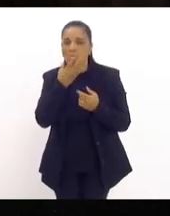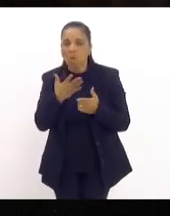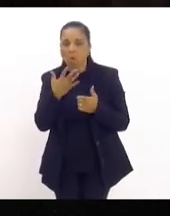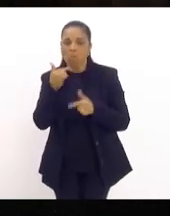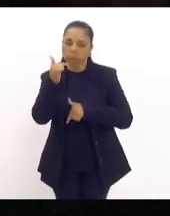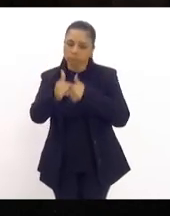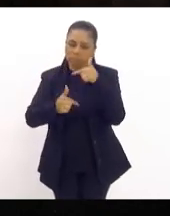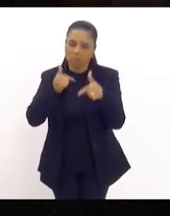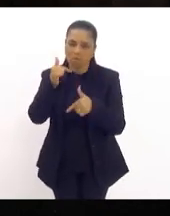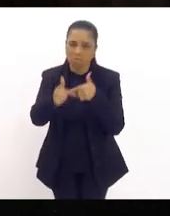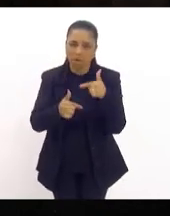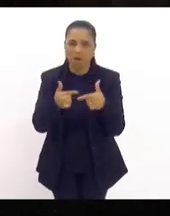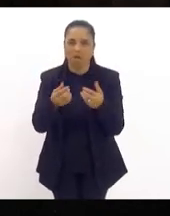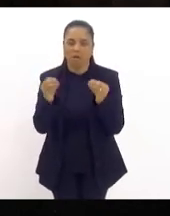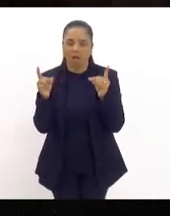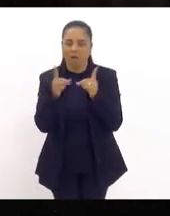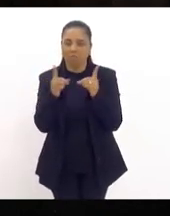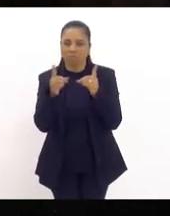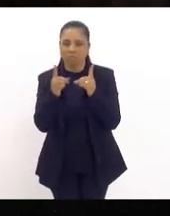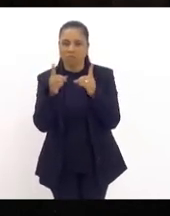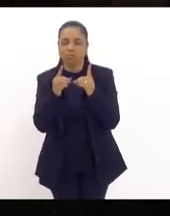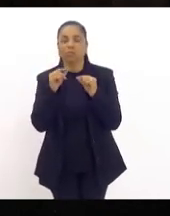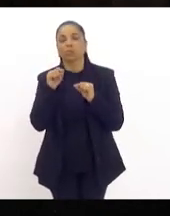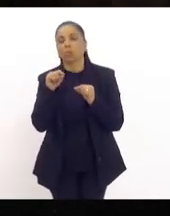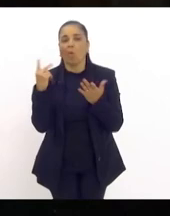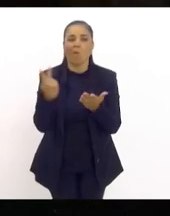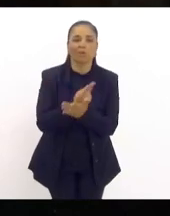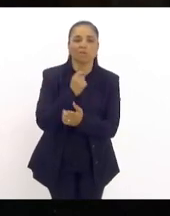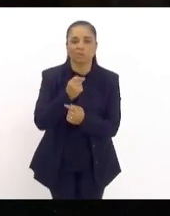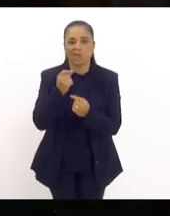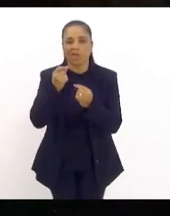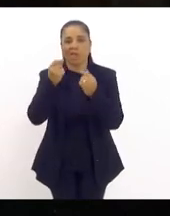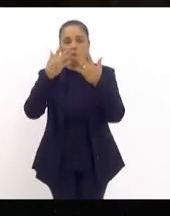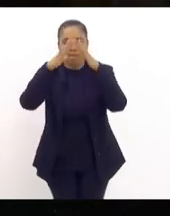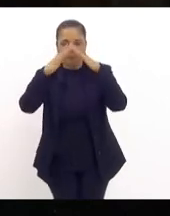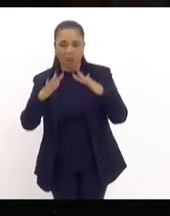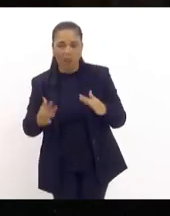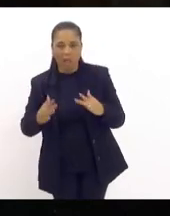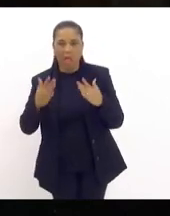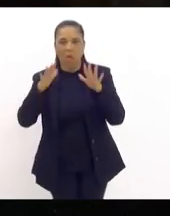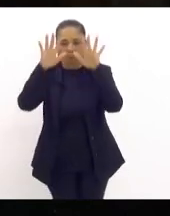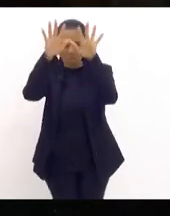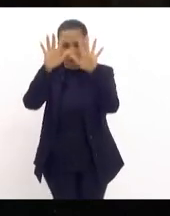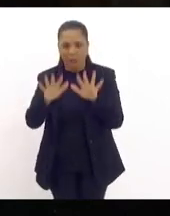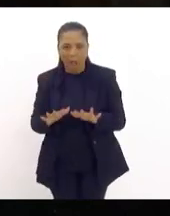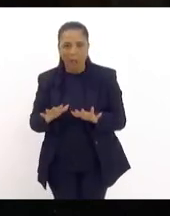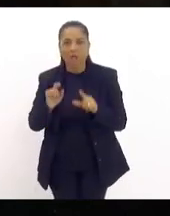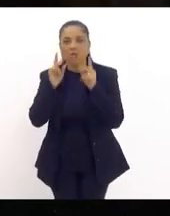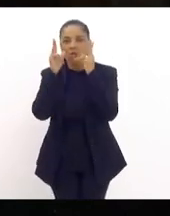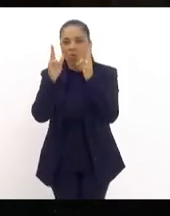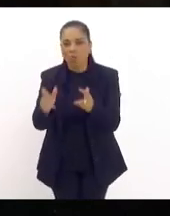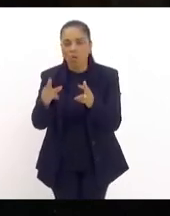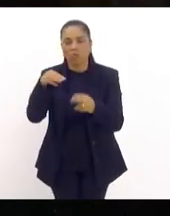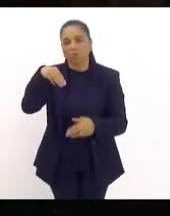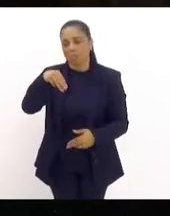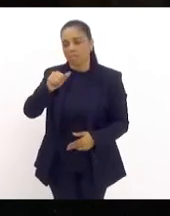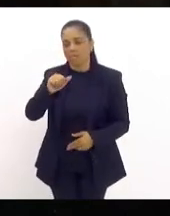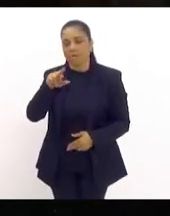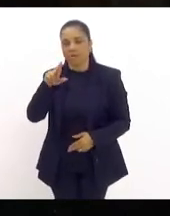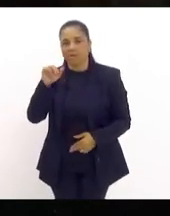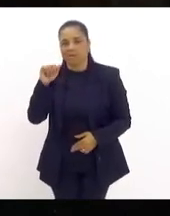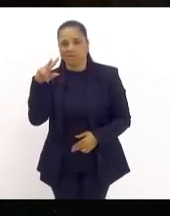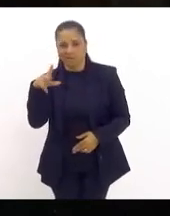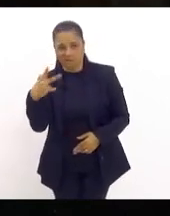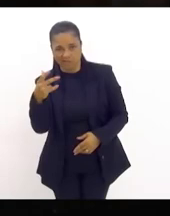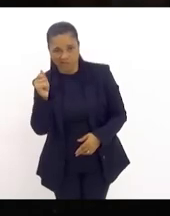atendimento quando a gente tem um acidente, uma questão ambiental como essa acontecendo, como aconteceu no Maranhão. Além